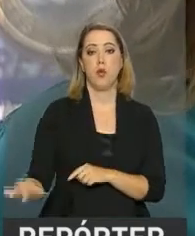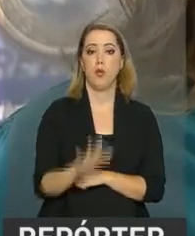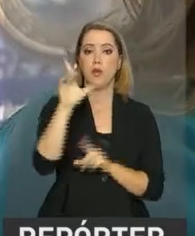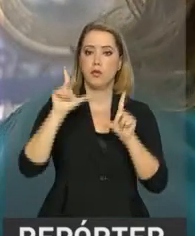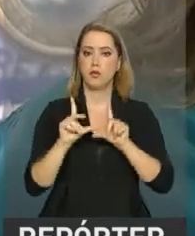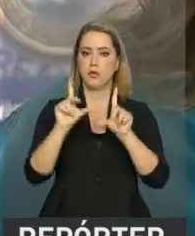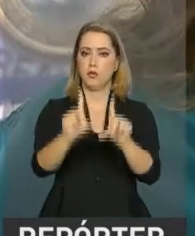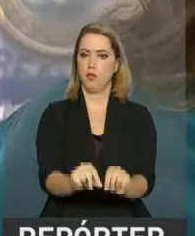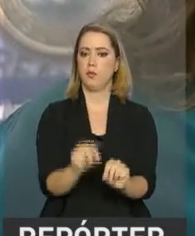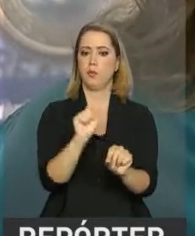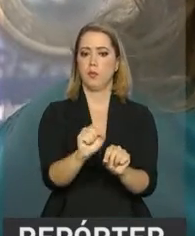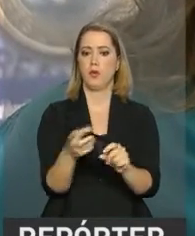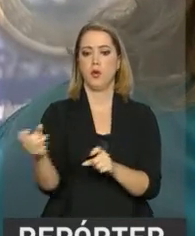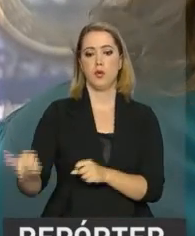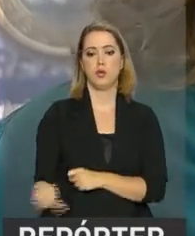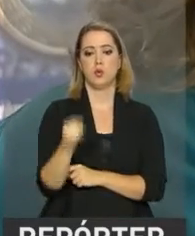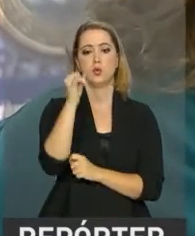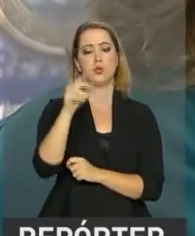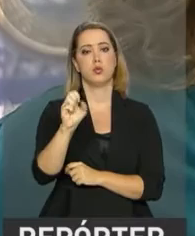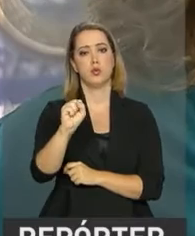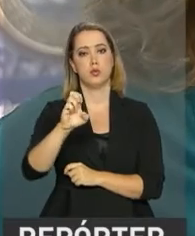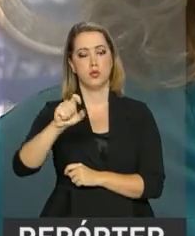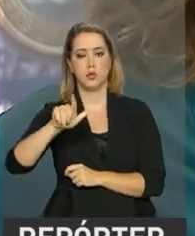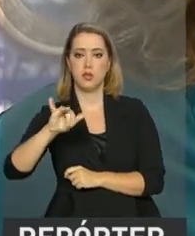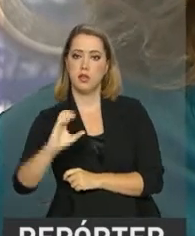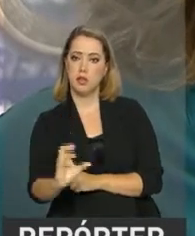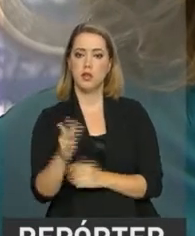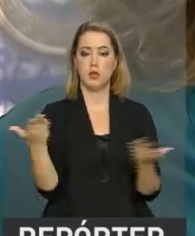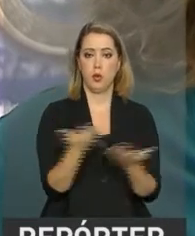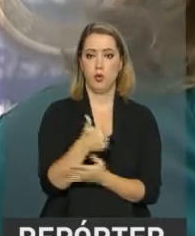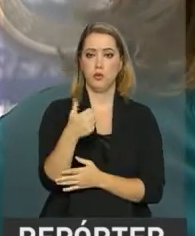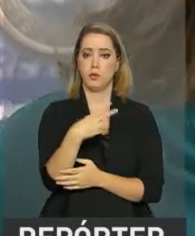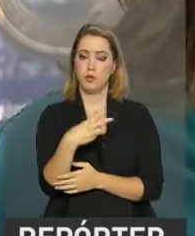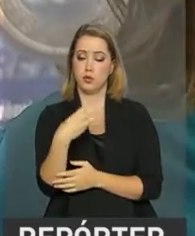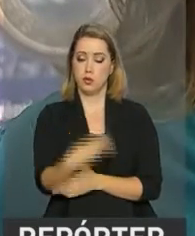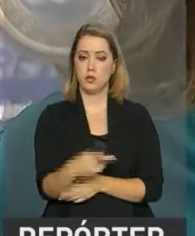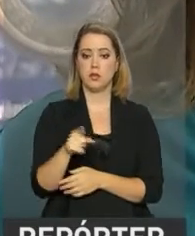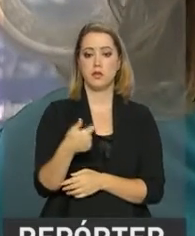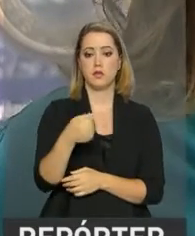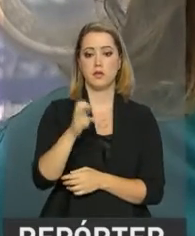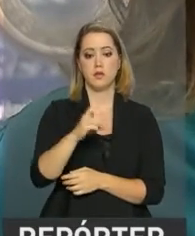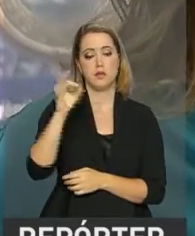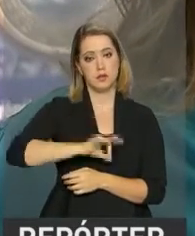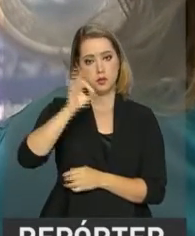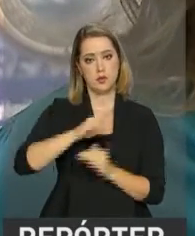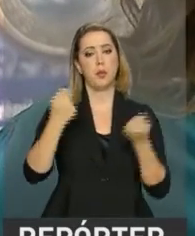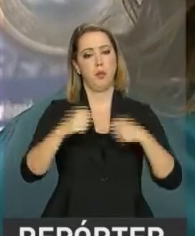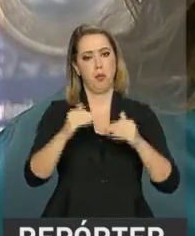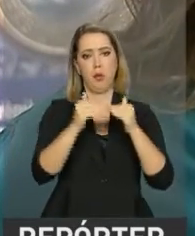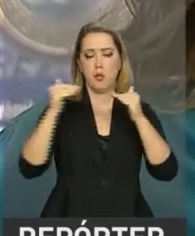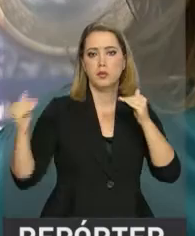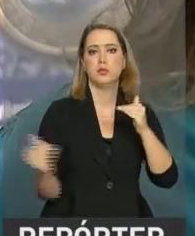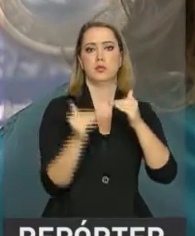a taxa básica de juros a selic que hoje está em 13,75 por cento ao ano deve cair também na próxima reunião do comitê